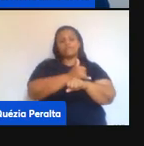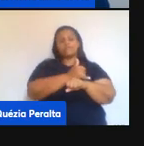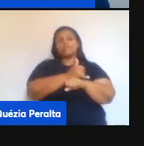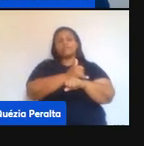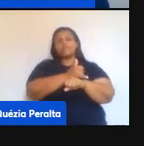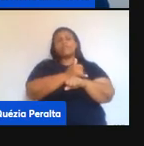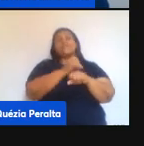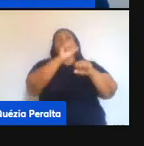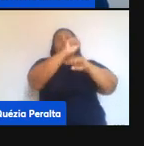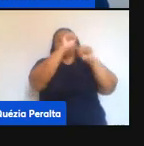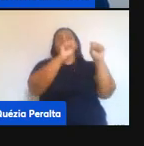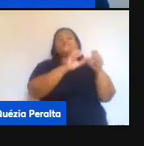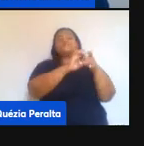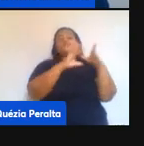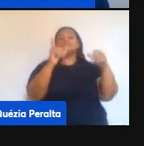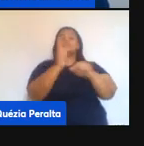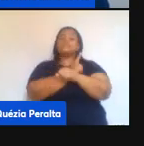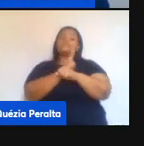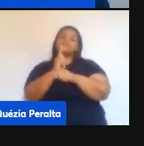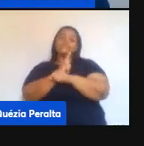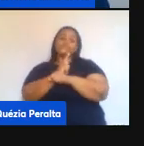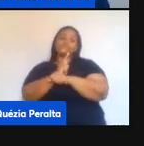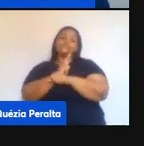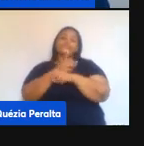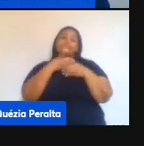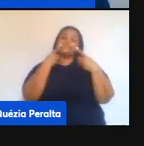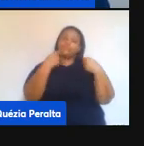para nós discutirmos.